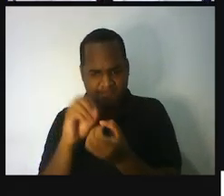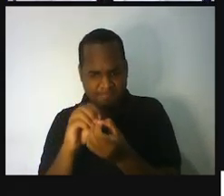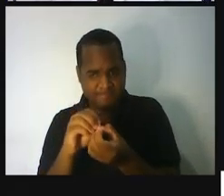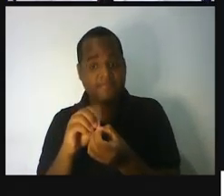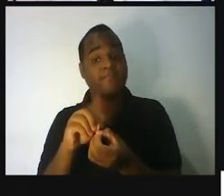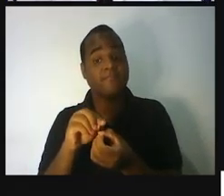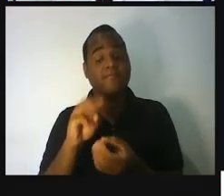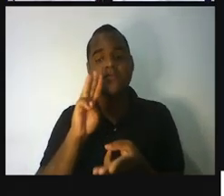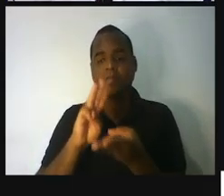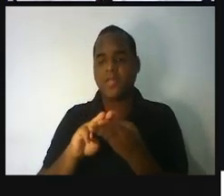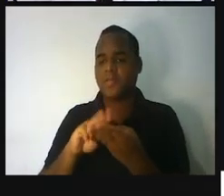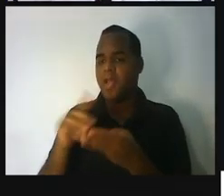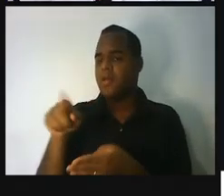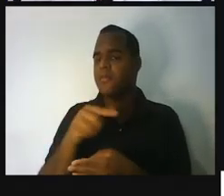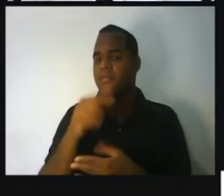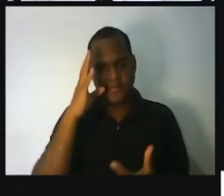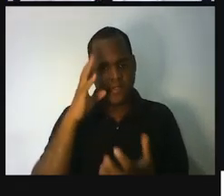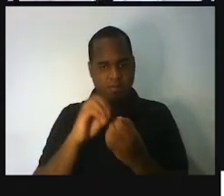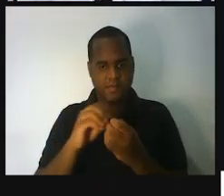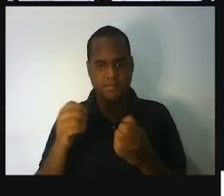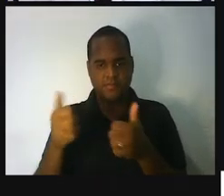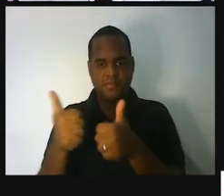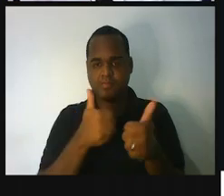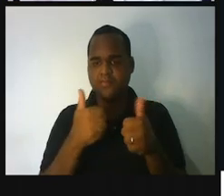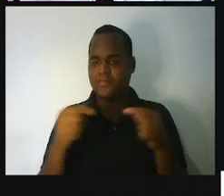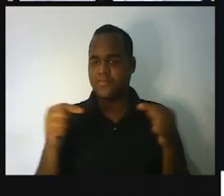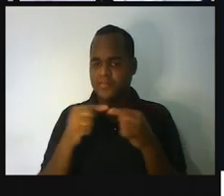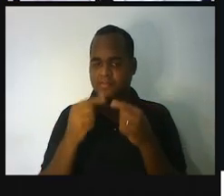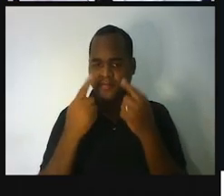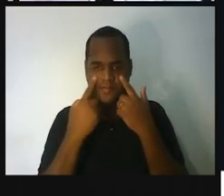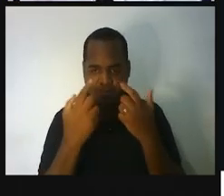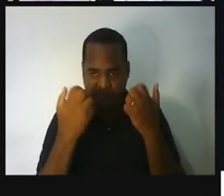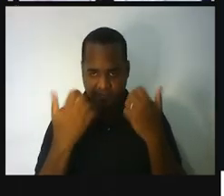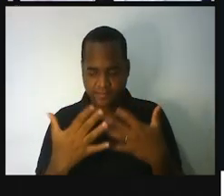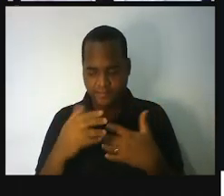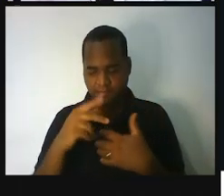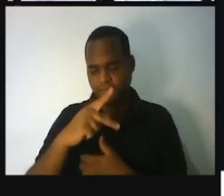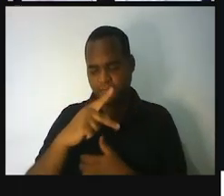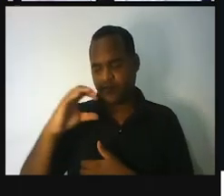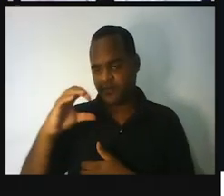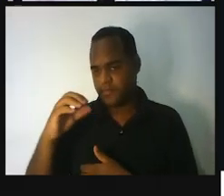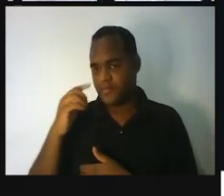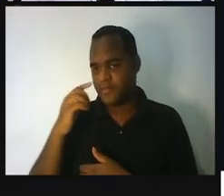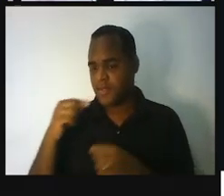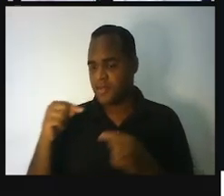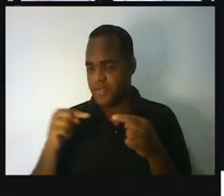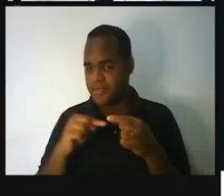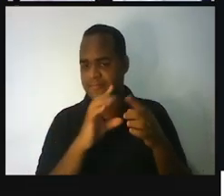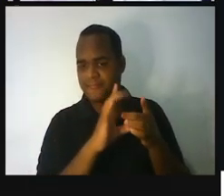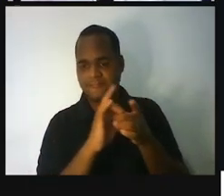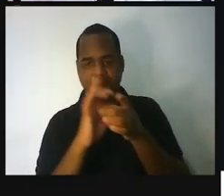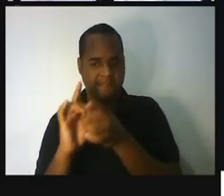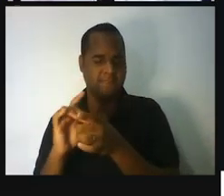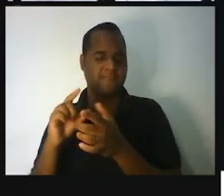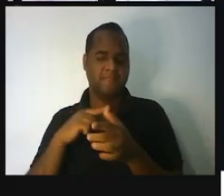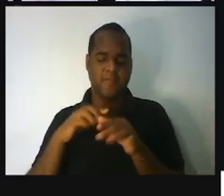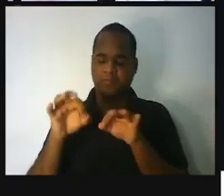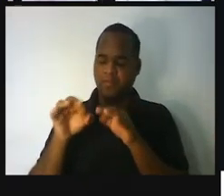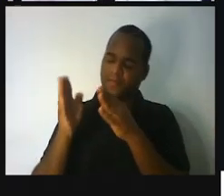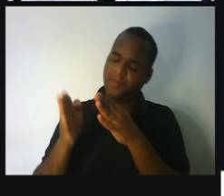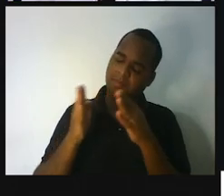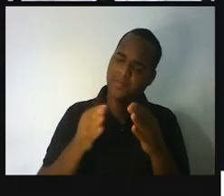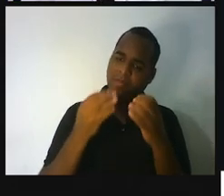Matematicamente, isso é visto no estudo do plano cartesiano, com a construção de pares ordenados. Responde